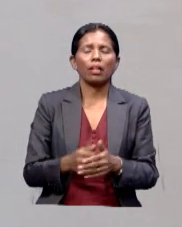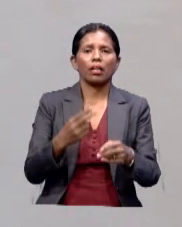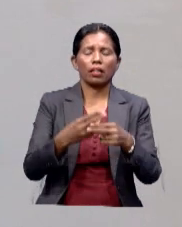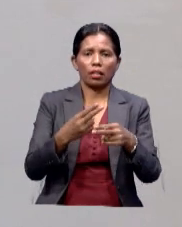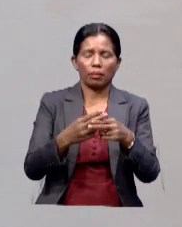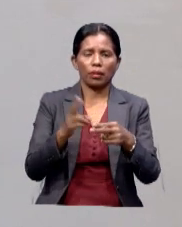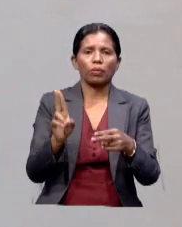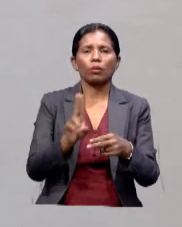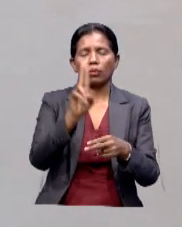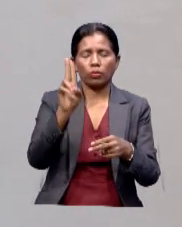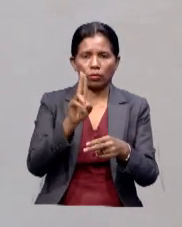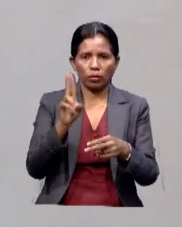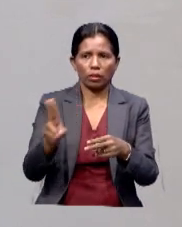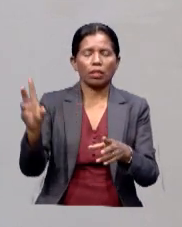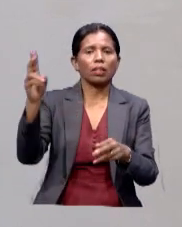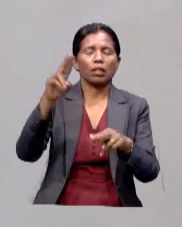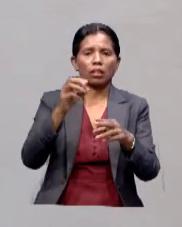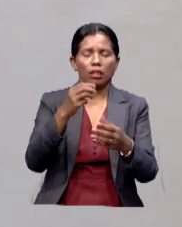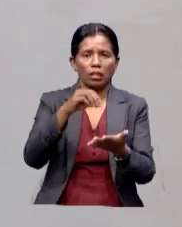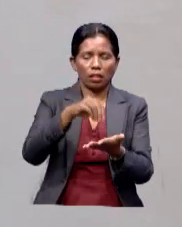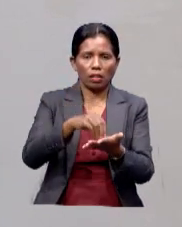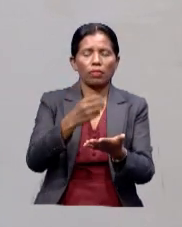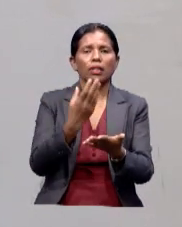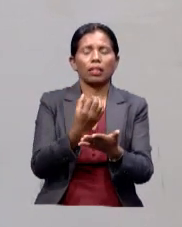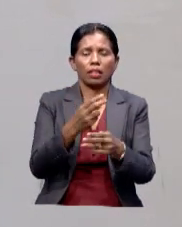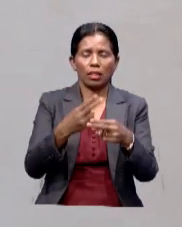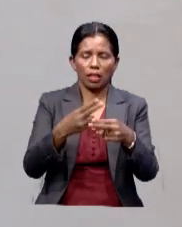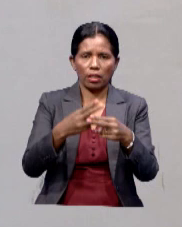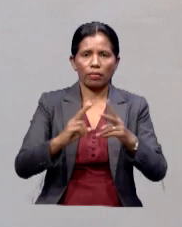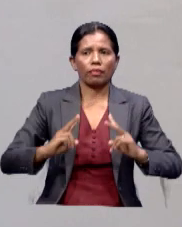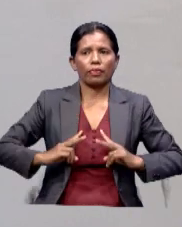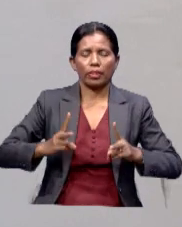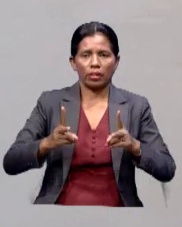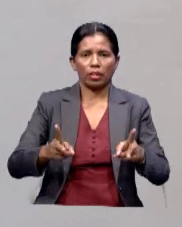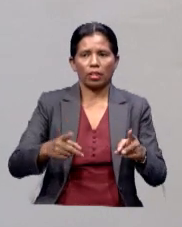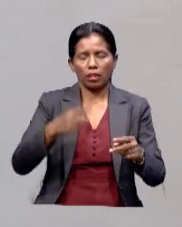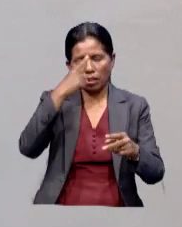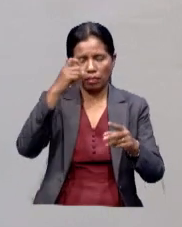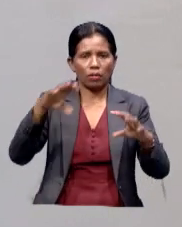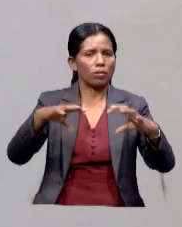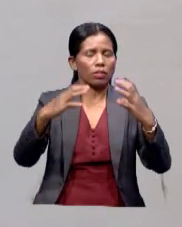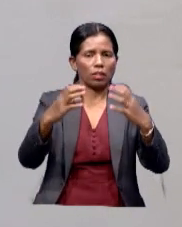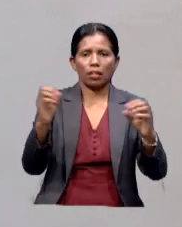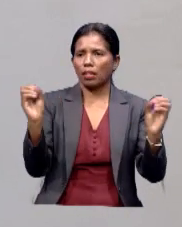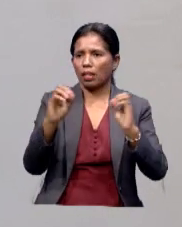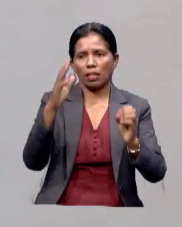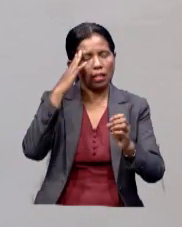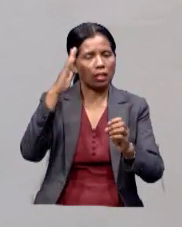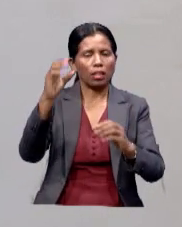ba investimento ne mas tau fal nara veterano, mas quando veterano rasi ia conselho ne la ia conhecimento quando ba